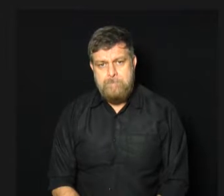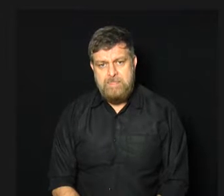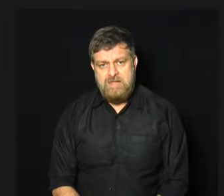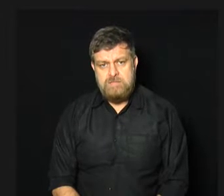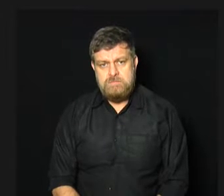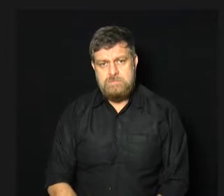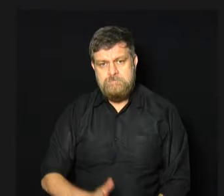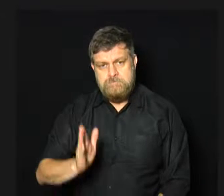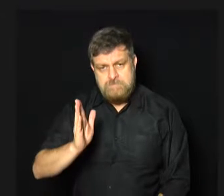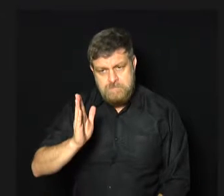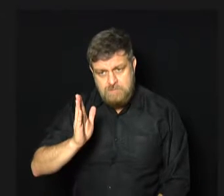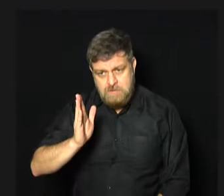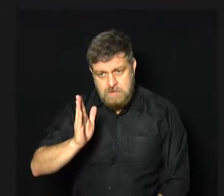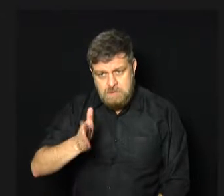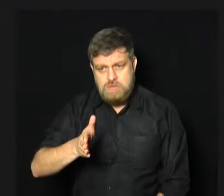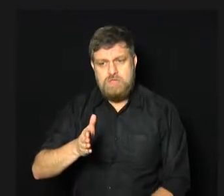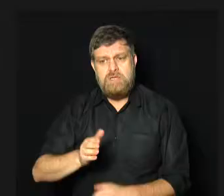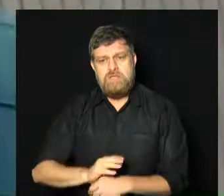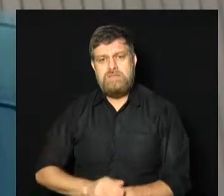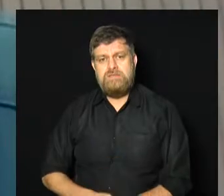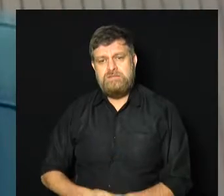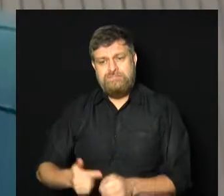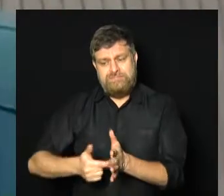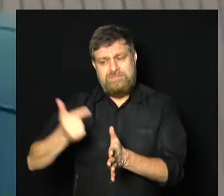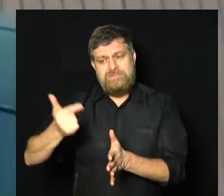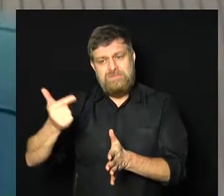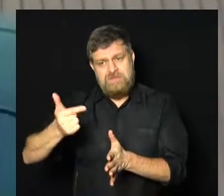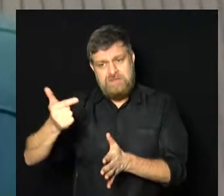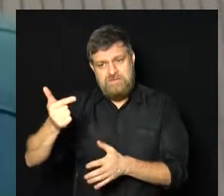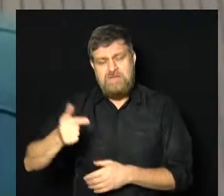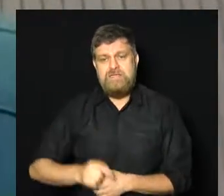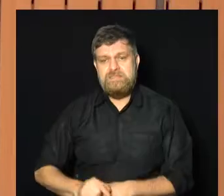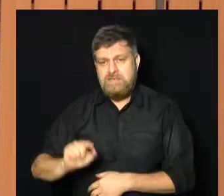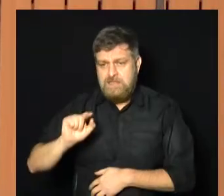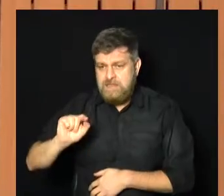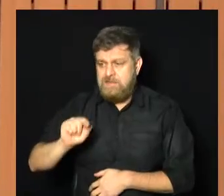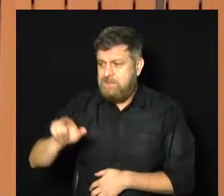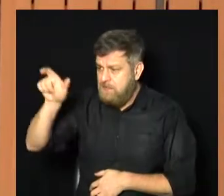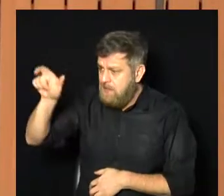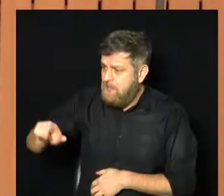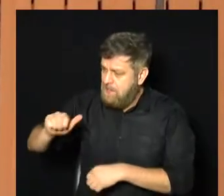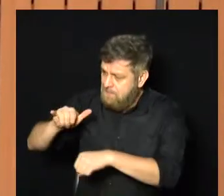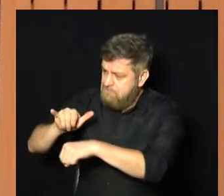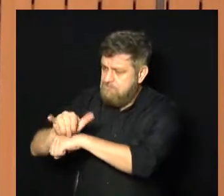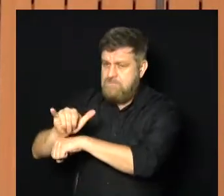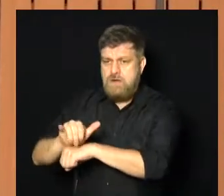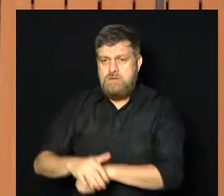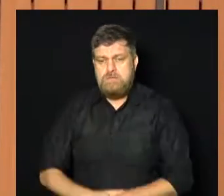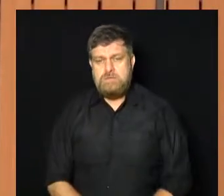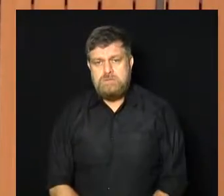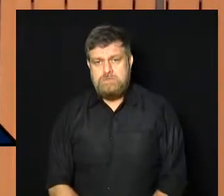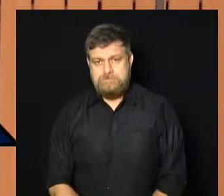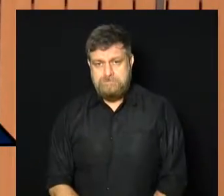Já ficou, é a segunda vez consecutiva, essa ausência, uma ausência que vem,